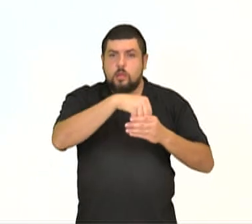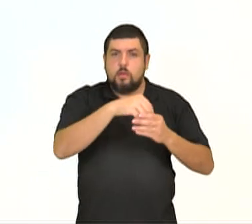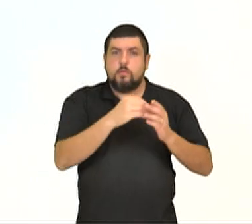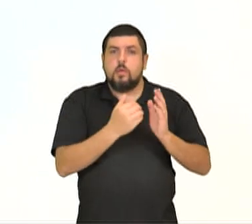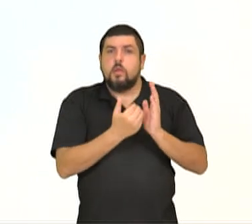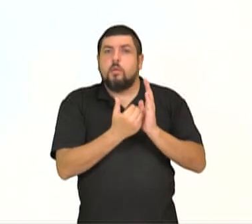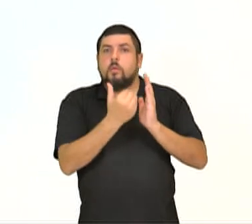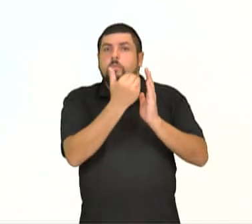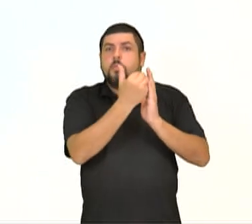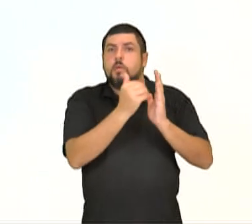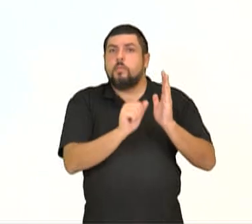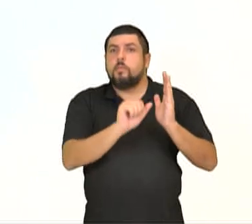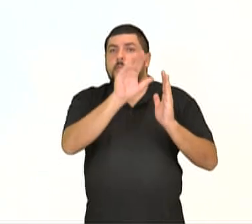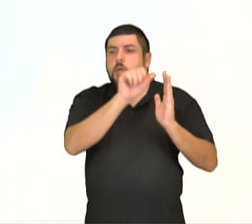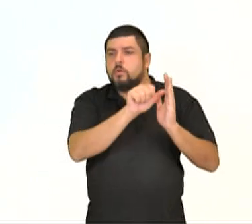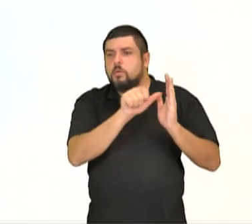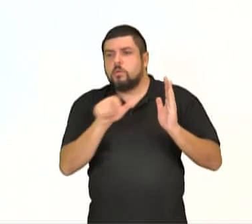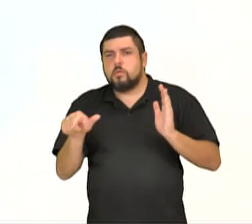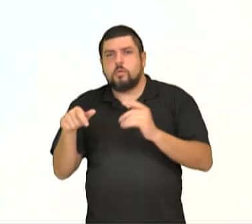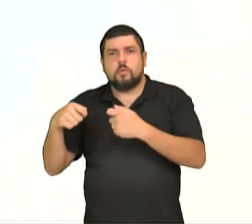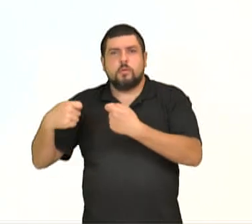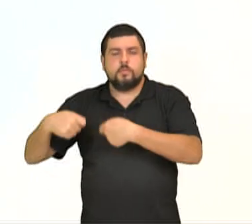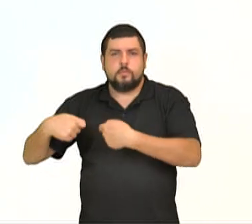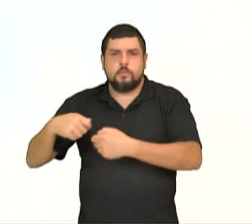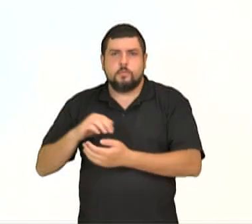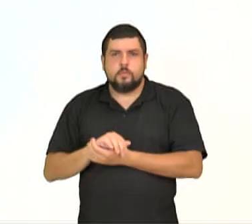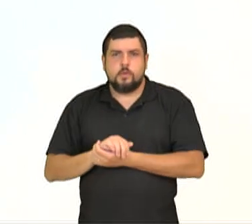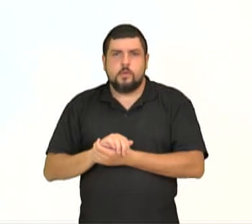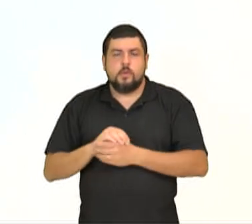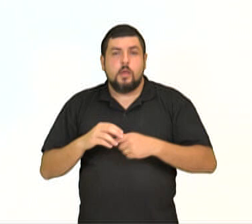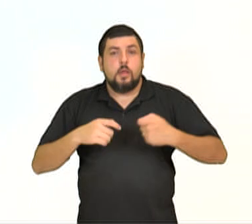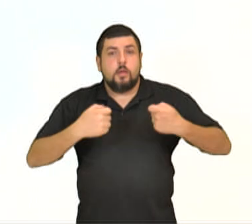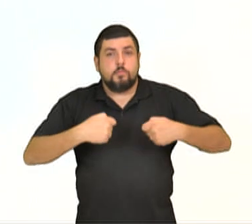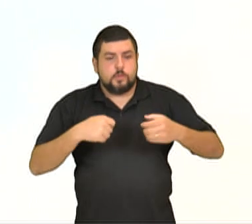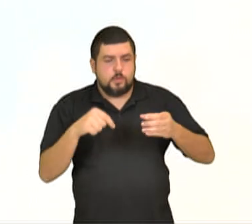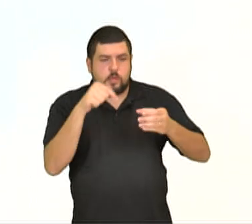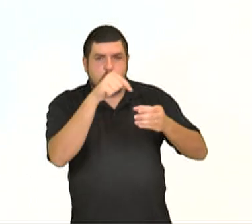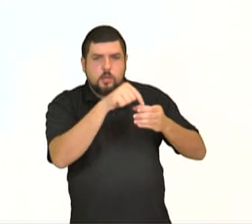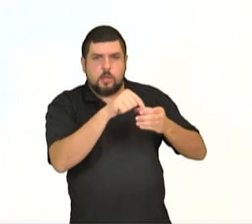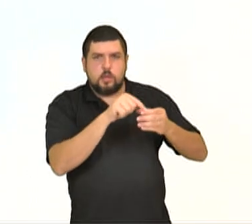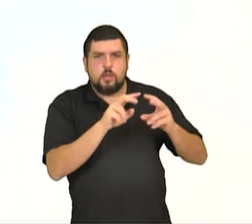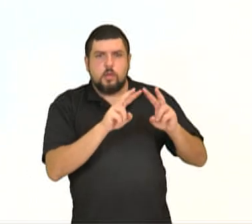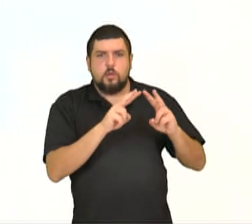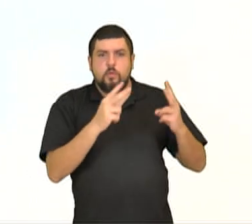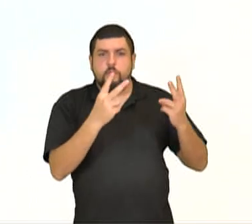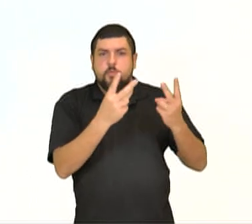a solução que o químico precisa. Ele precisa pegar um determinado volume da solução